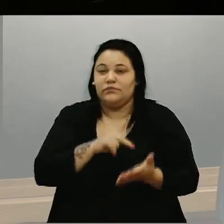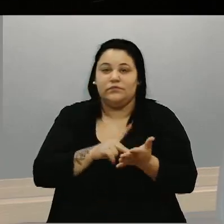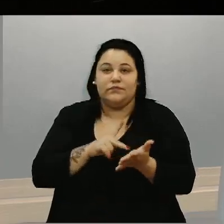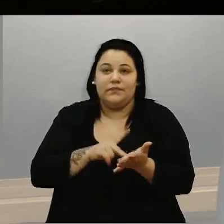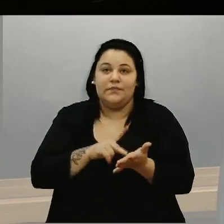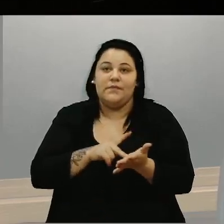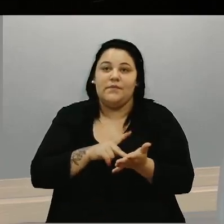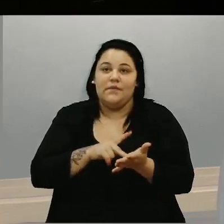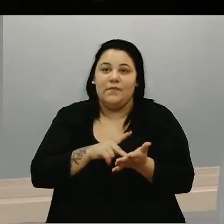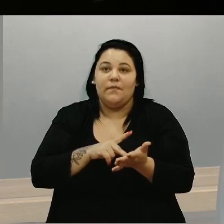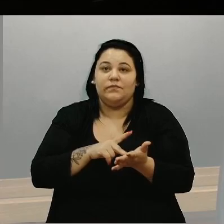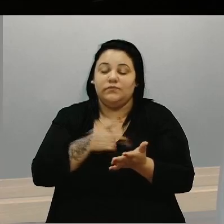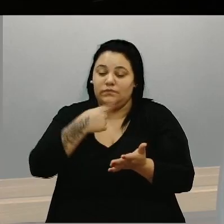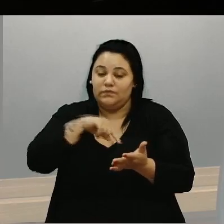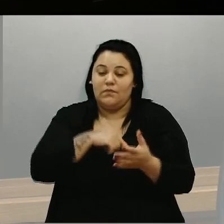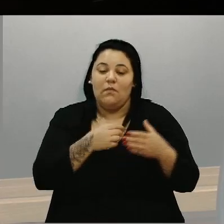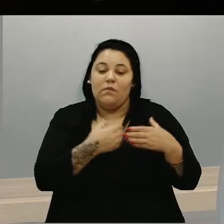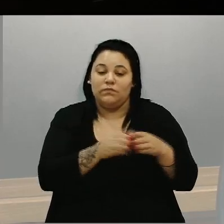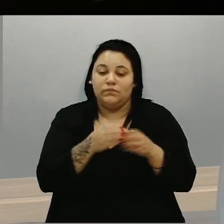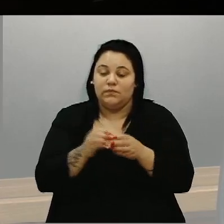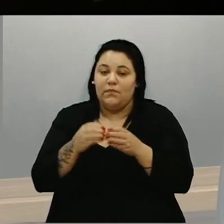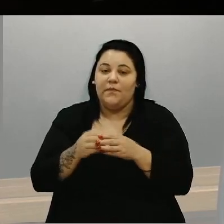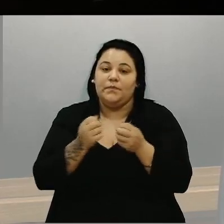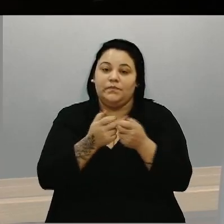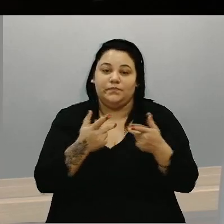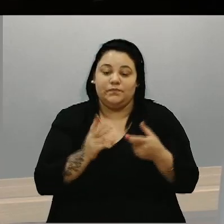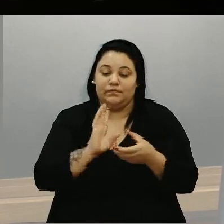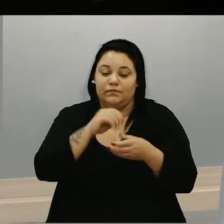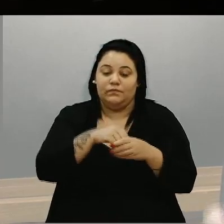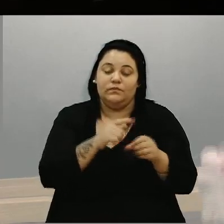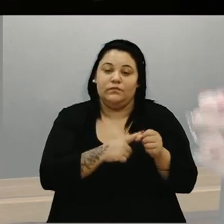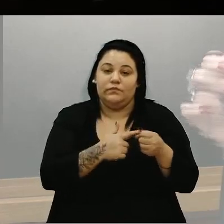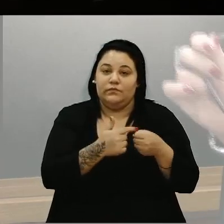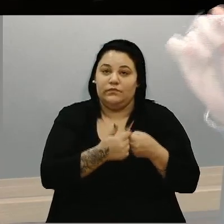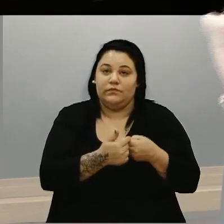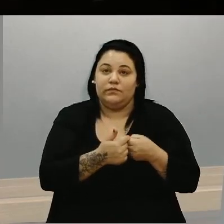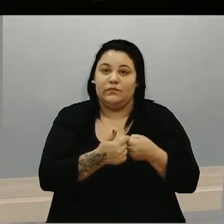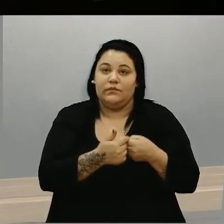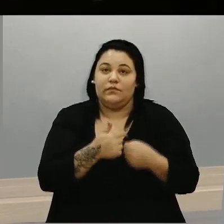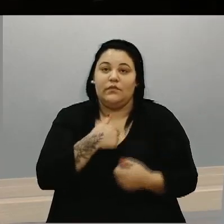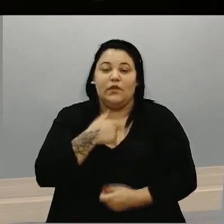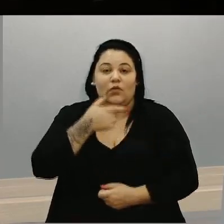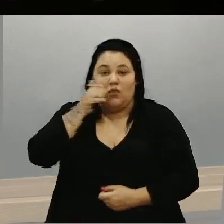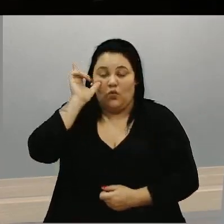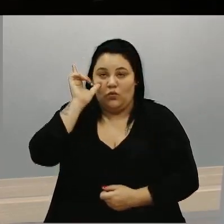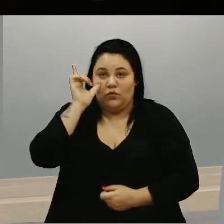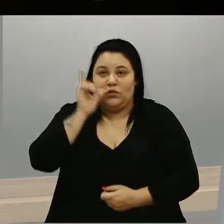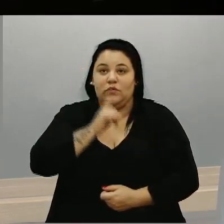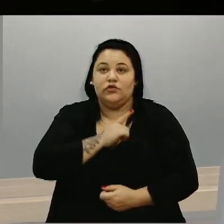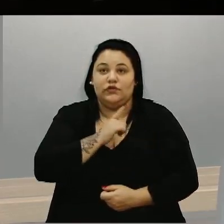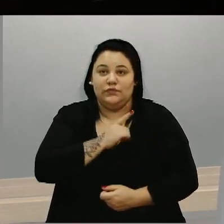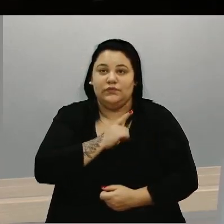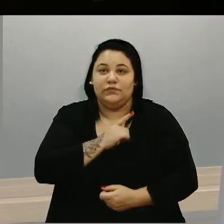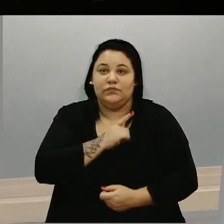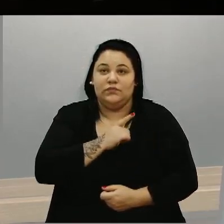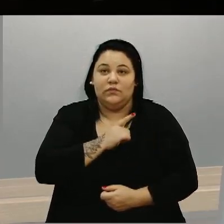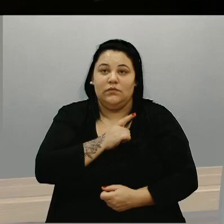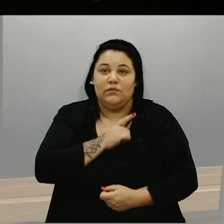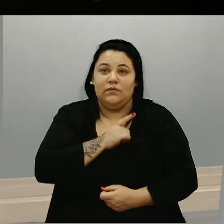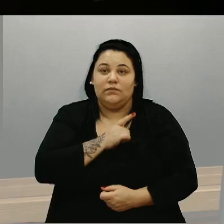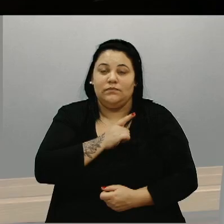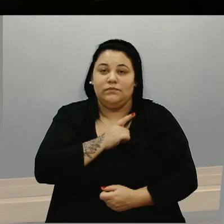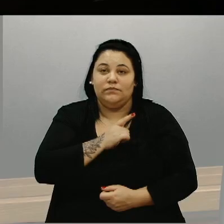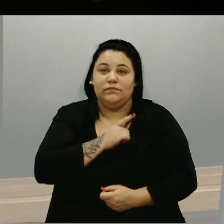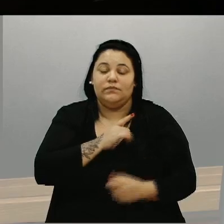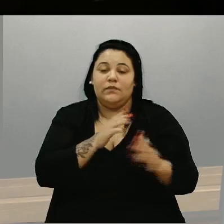gente conviver com essas questões na cidade. Ontem eu estive na casa de um amigo